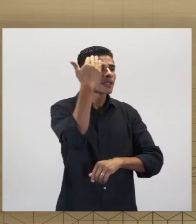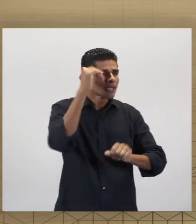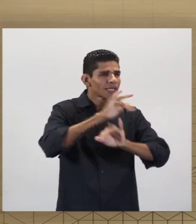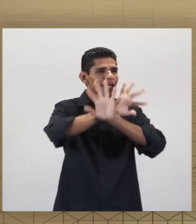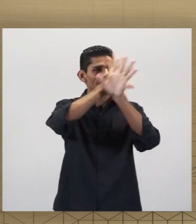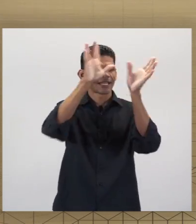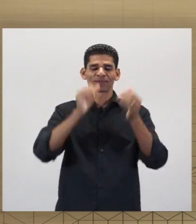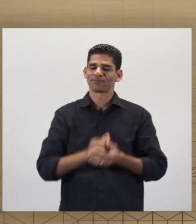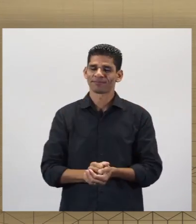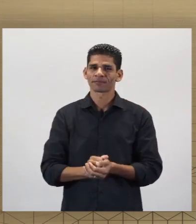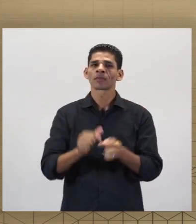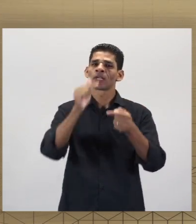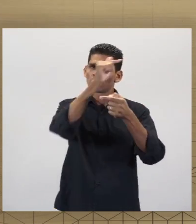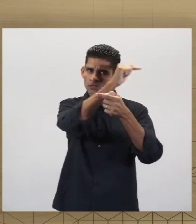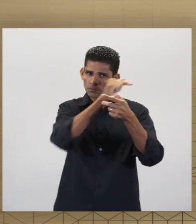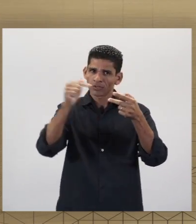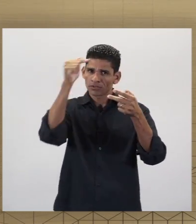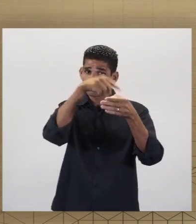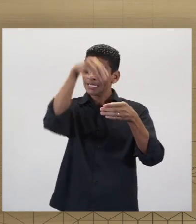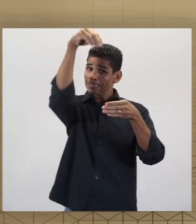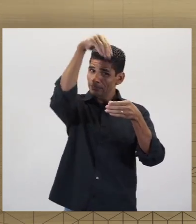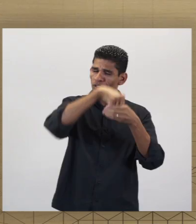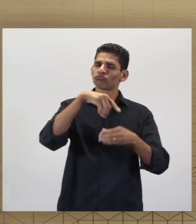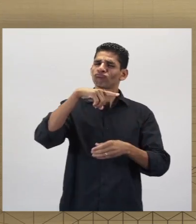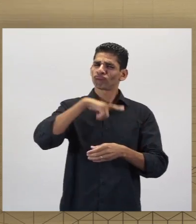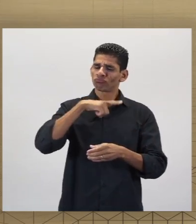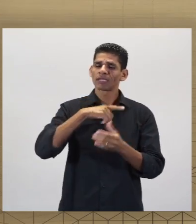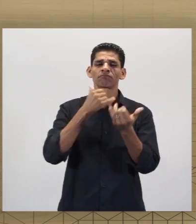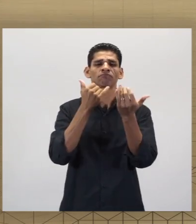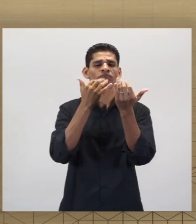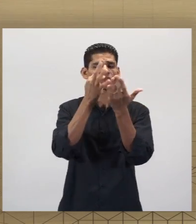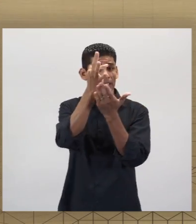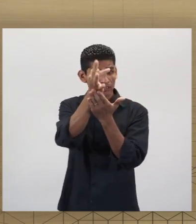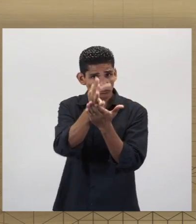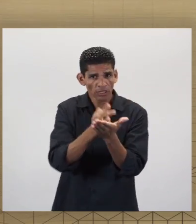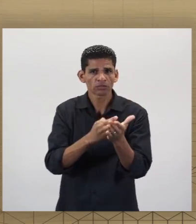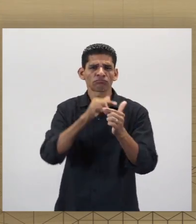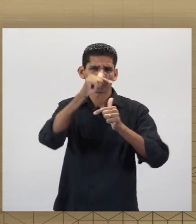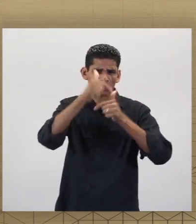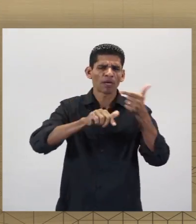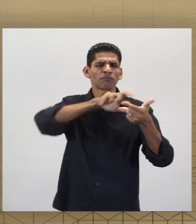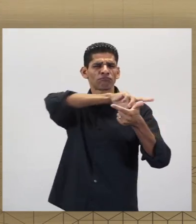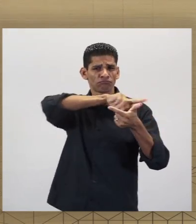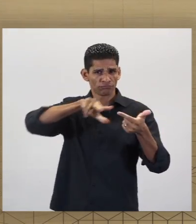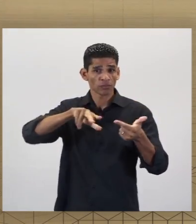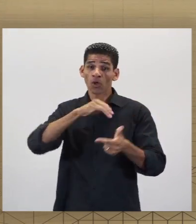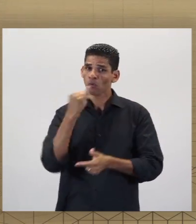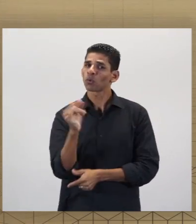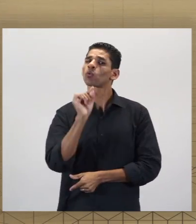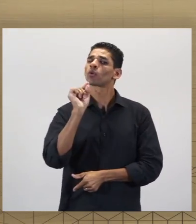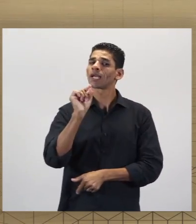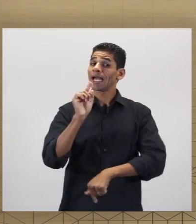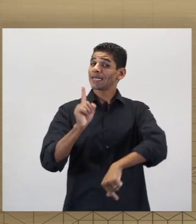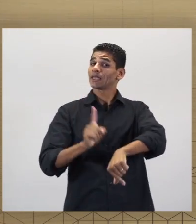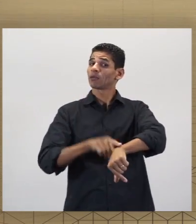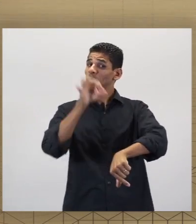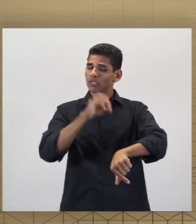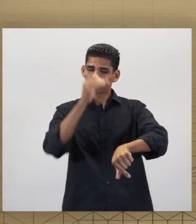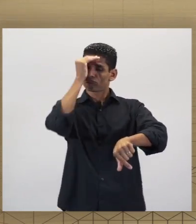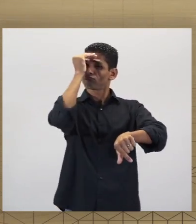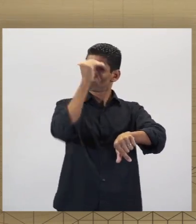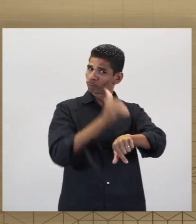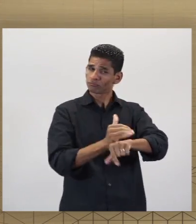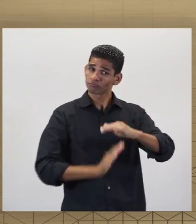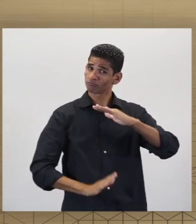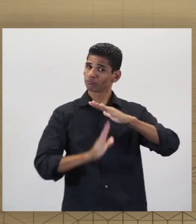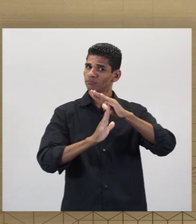dúvidas. A cada semana serão postados, então, textos e as atividades relativas. Então, é muito importante vocês, dentro do